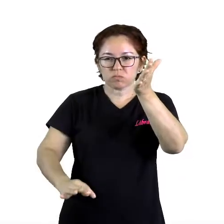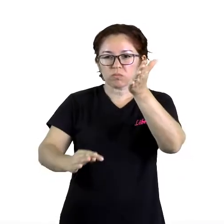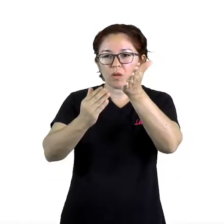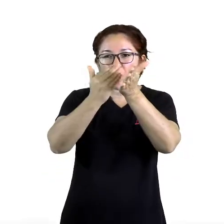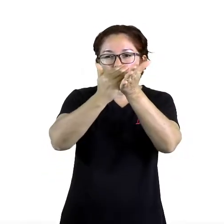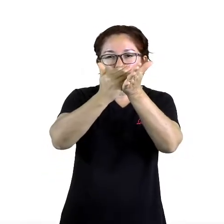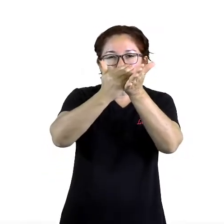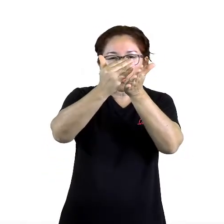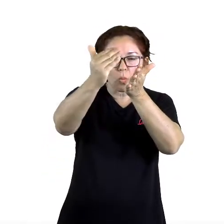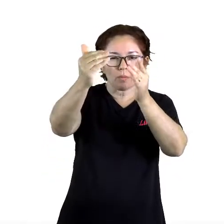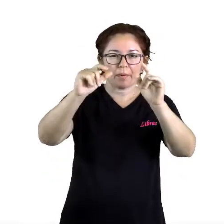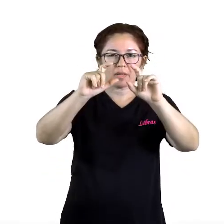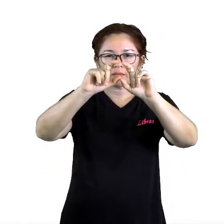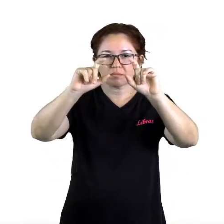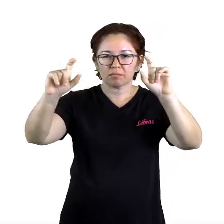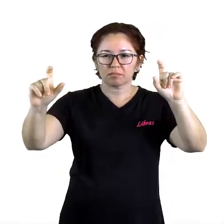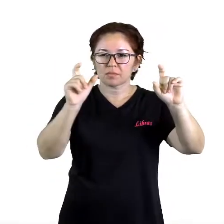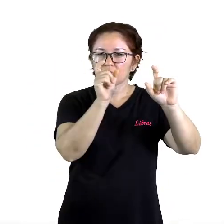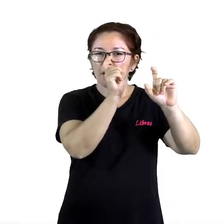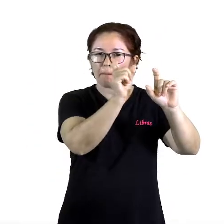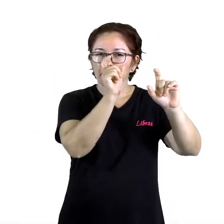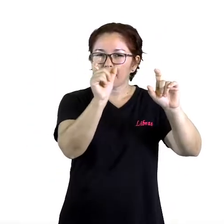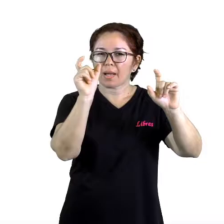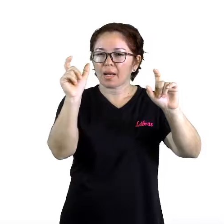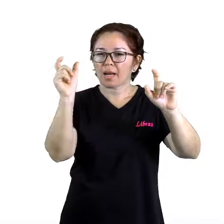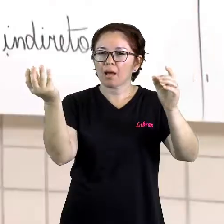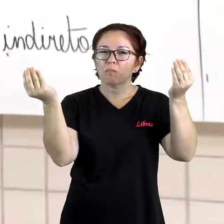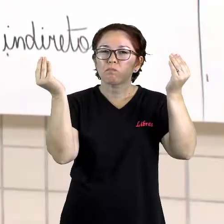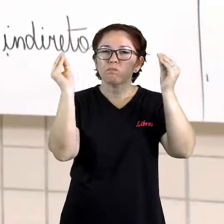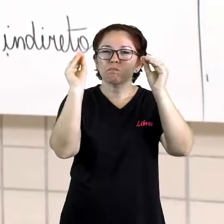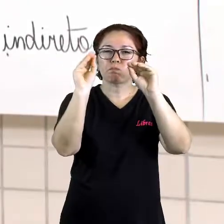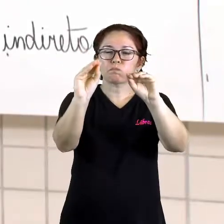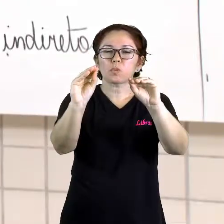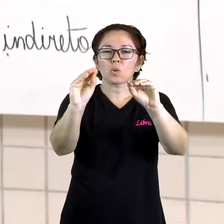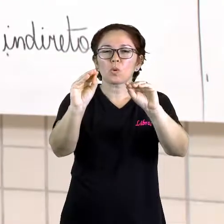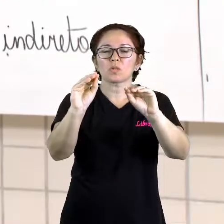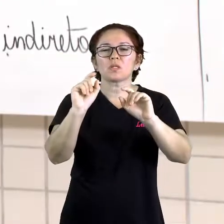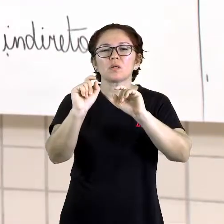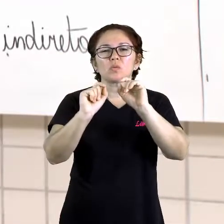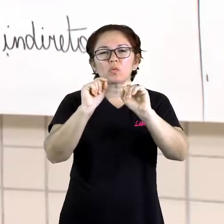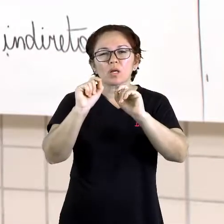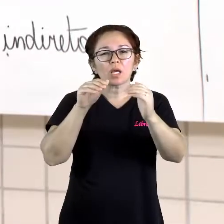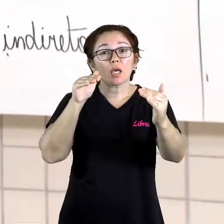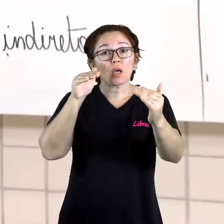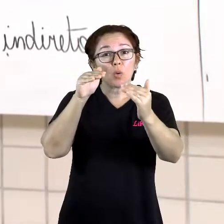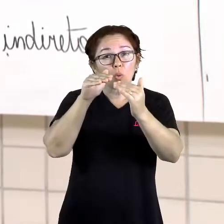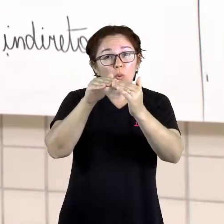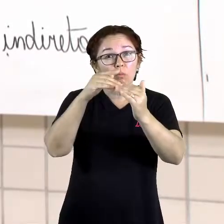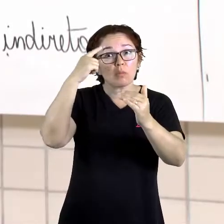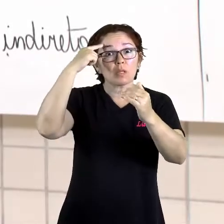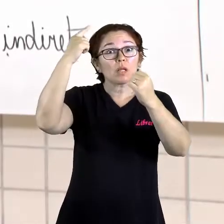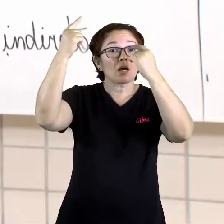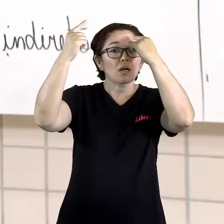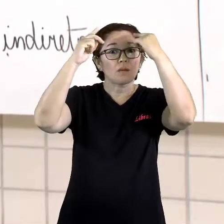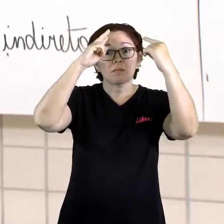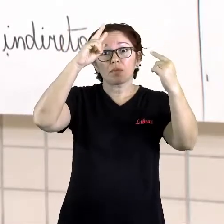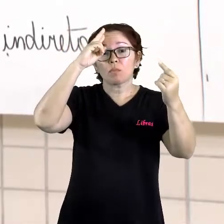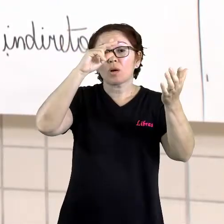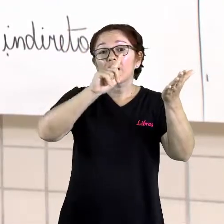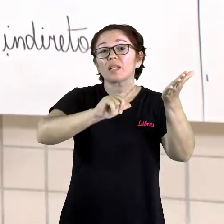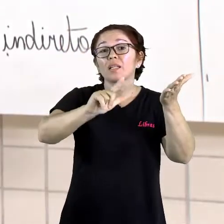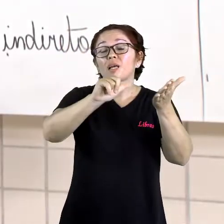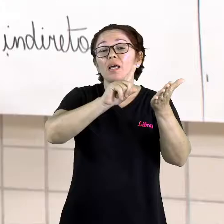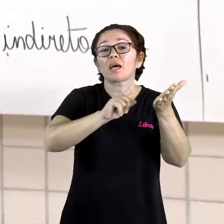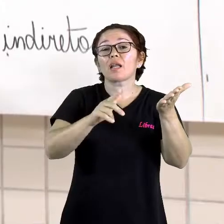qual característica do gênero memória literária? Essa que eu acabei de falar para vocês, que ele